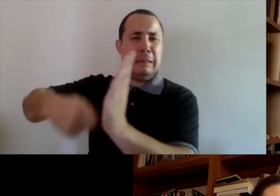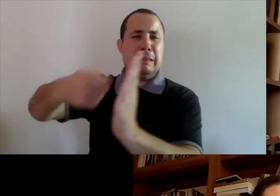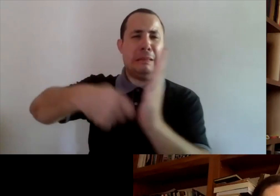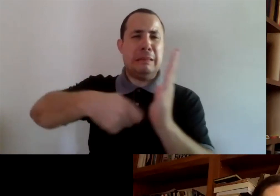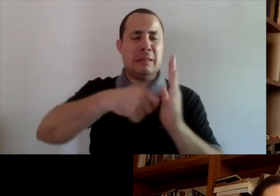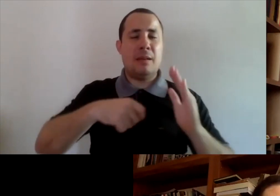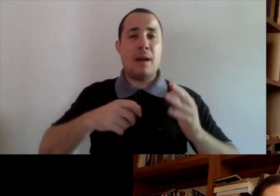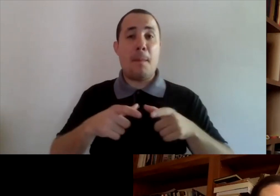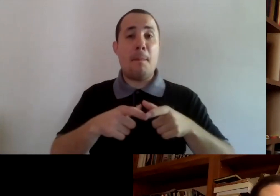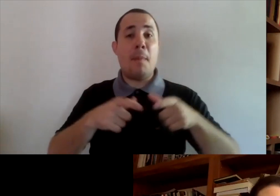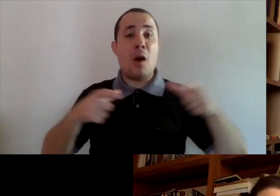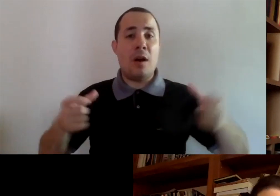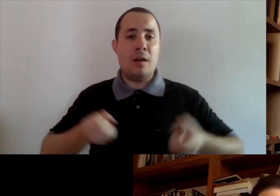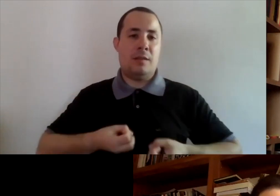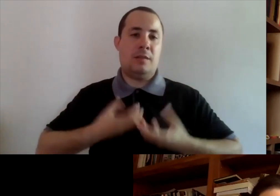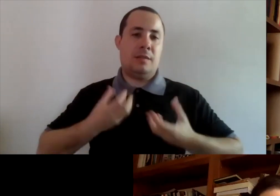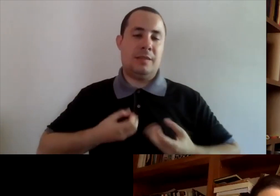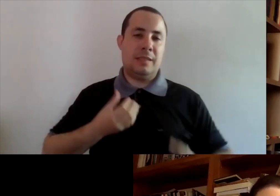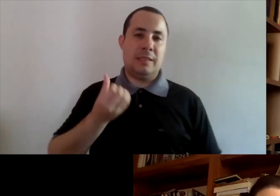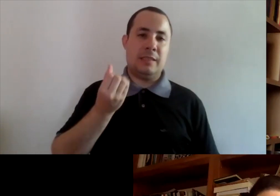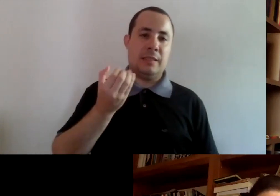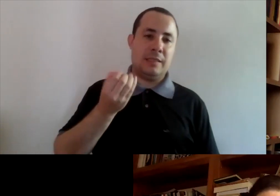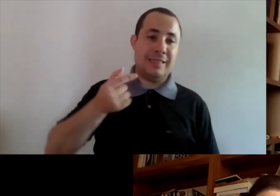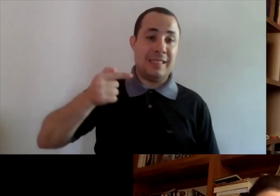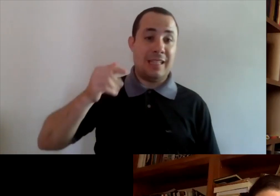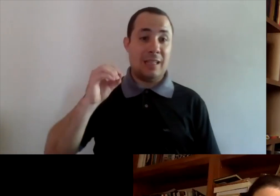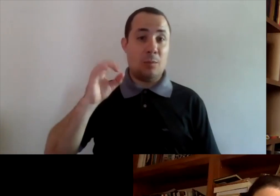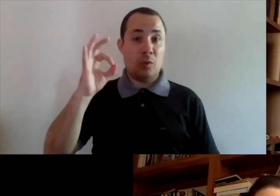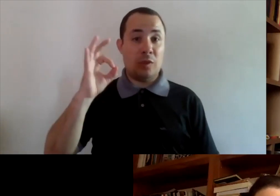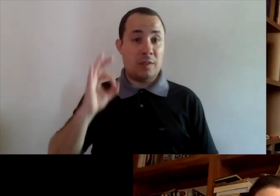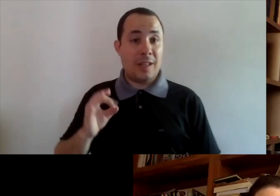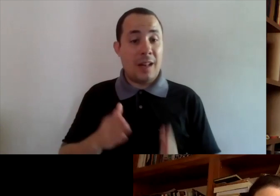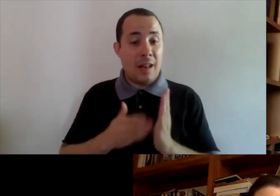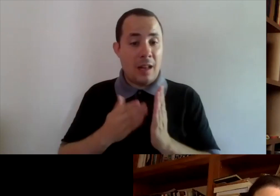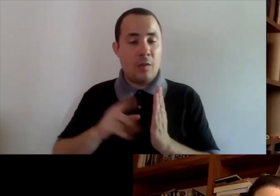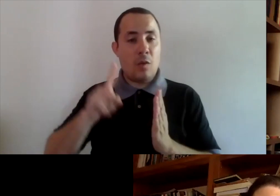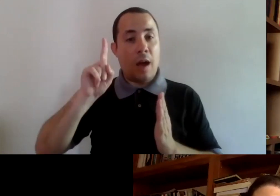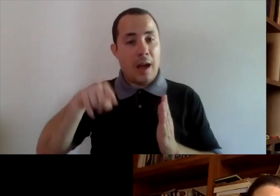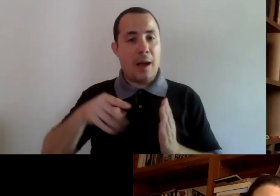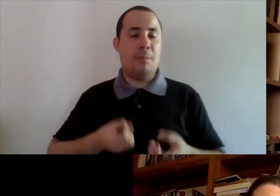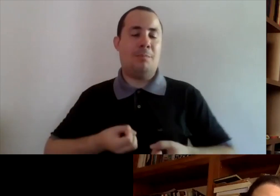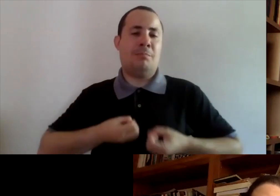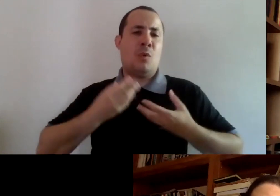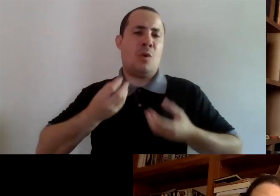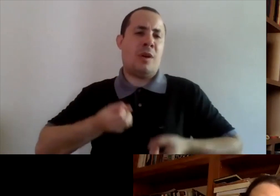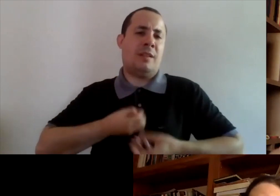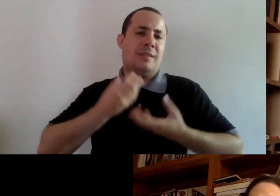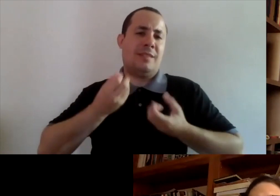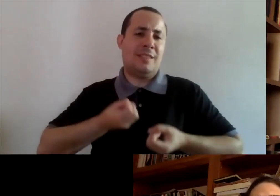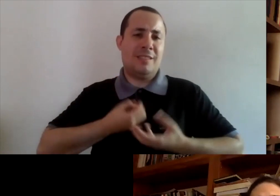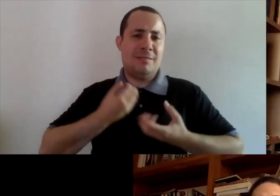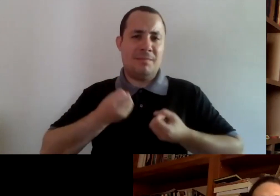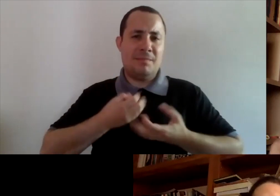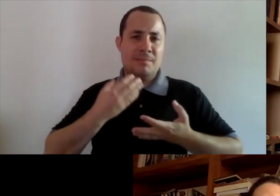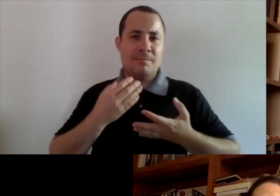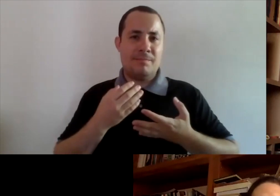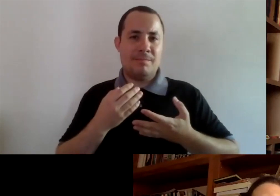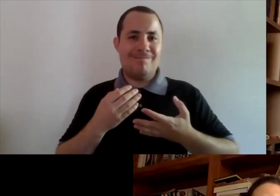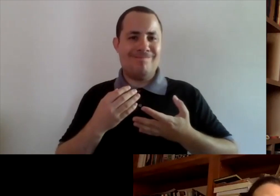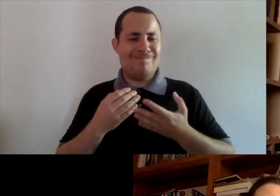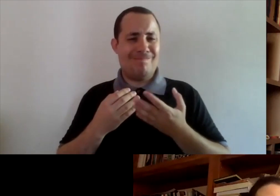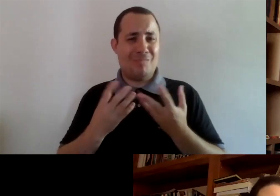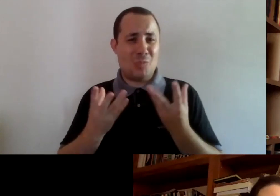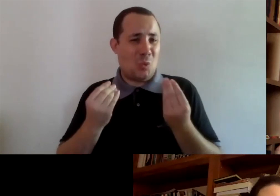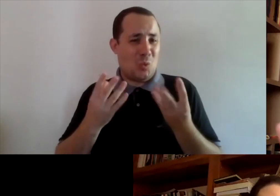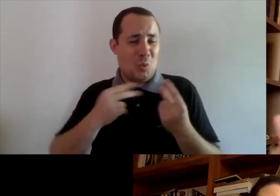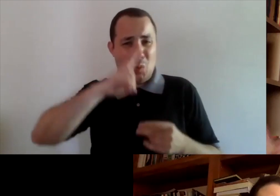né? 60%, 70% desses livros são livros de poesia, né? É um número, mais da metade tem sido sempre de livros